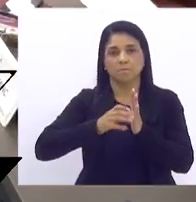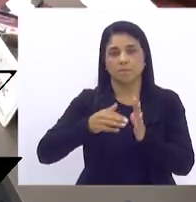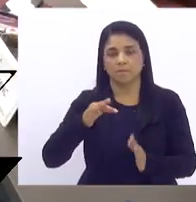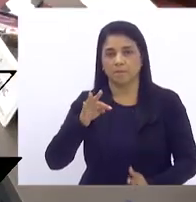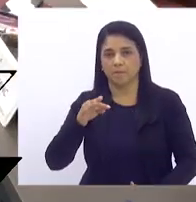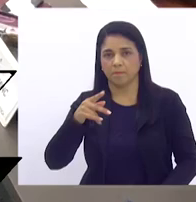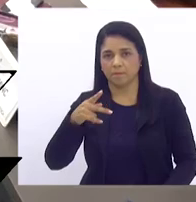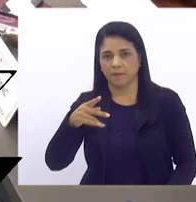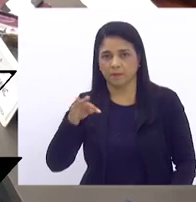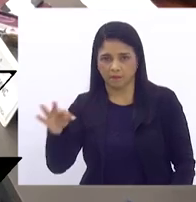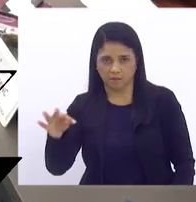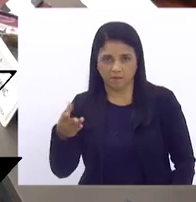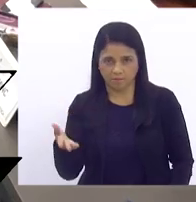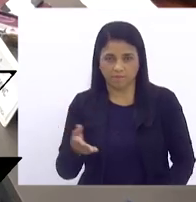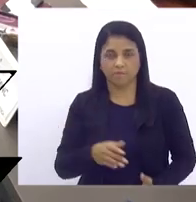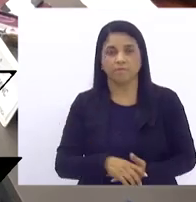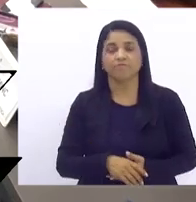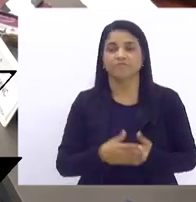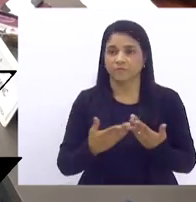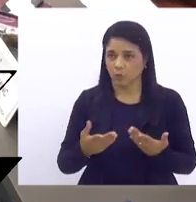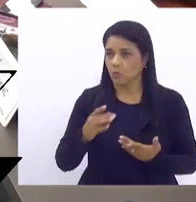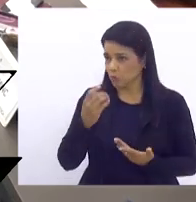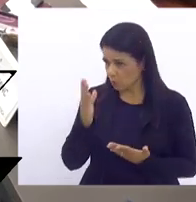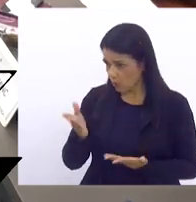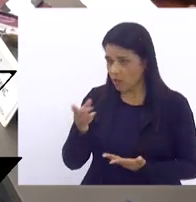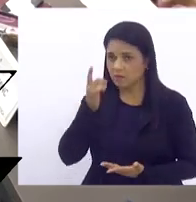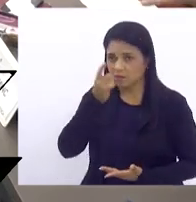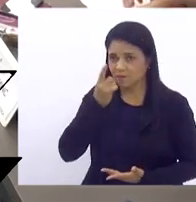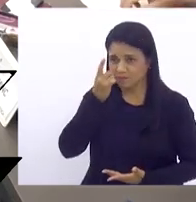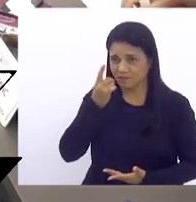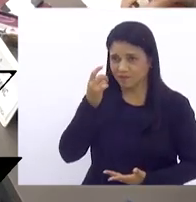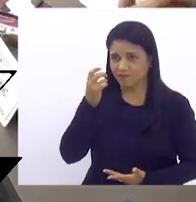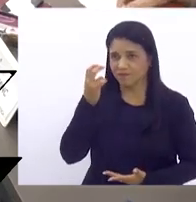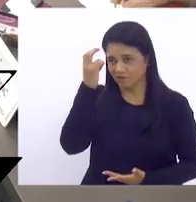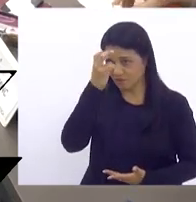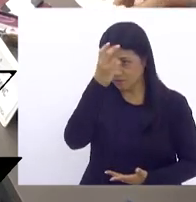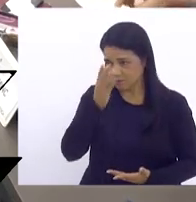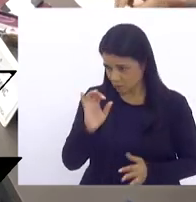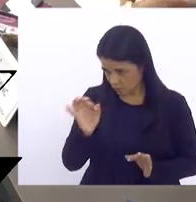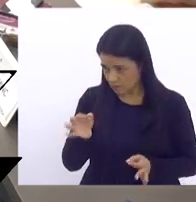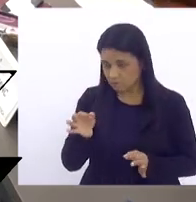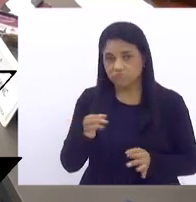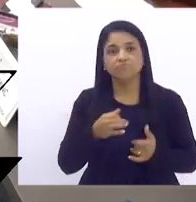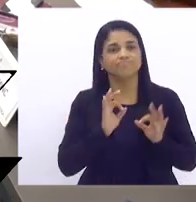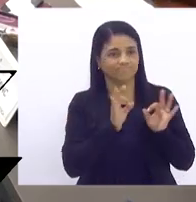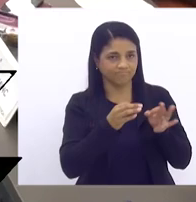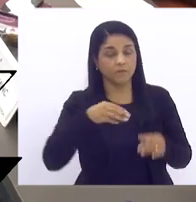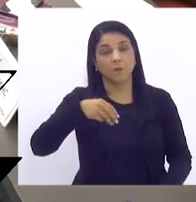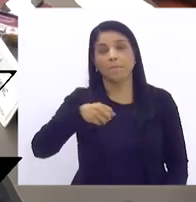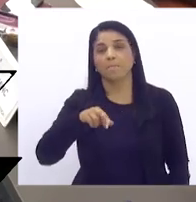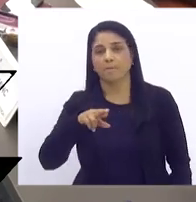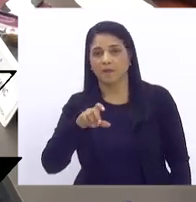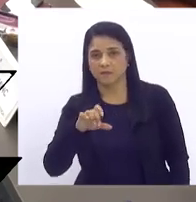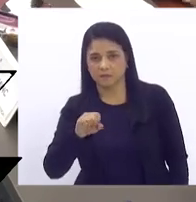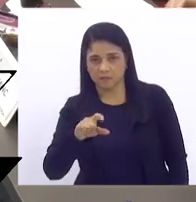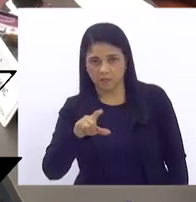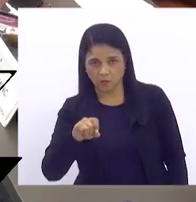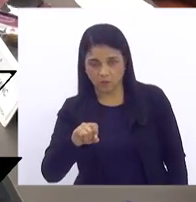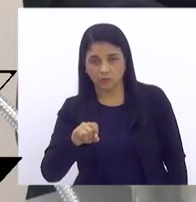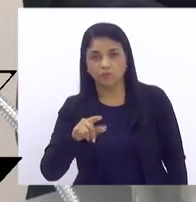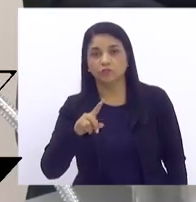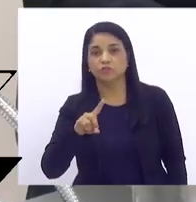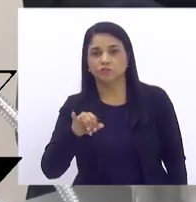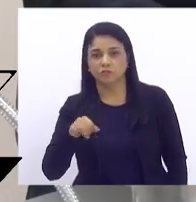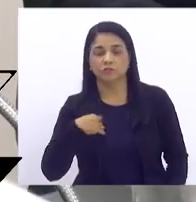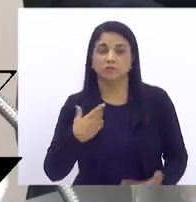é, deputada Verônica? Exatamente. Minha mãozada está falhando, não está, não. Marcelo Dias. Dentro da federação